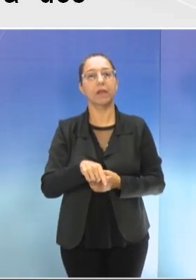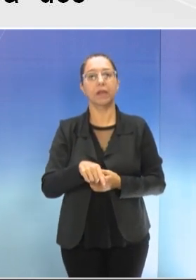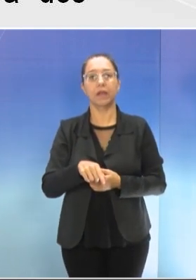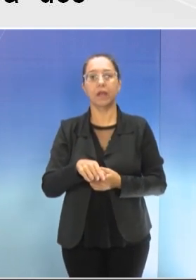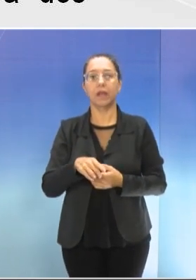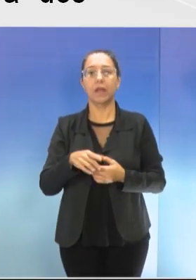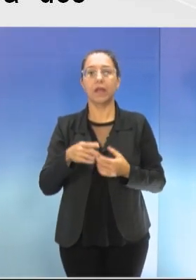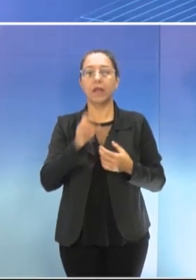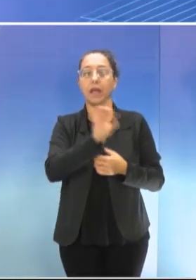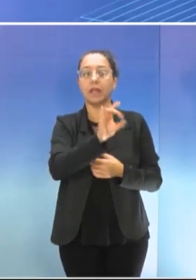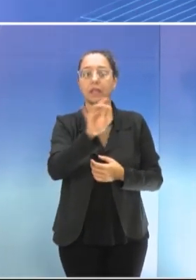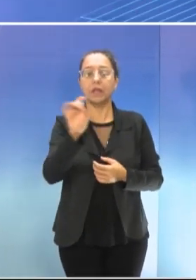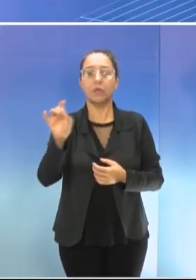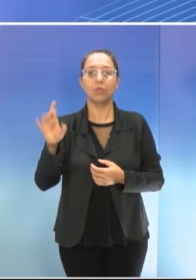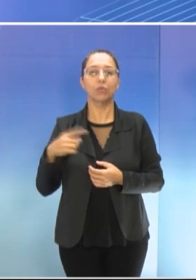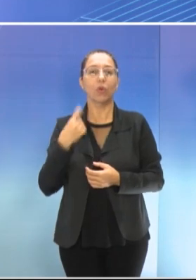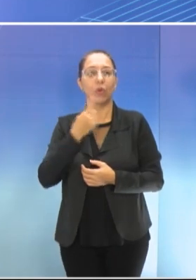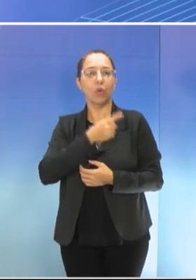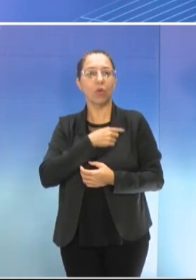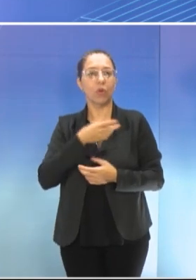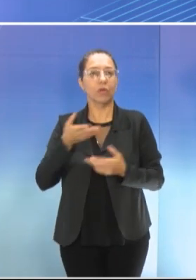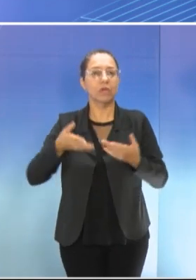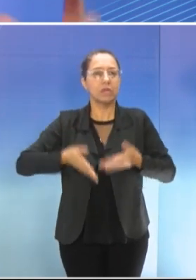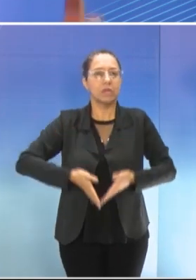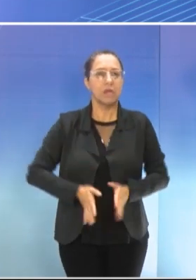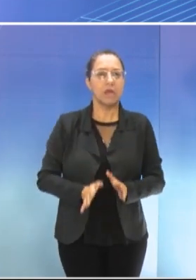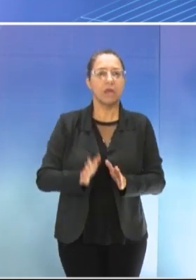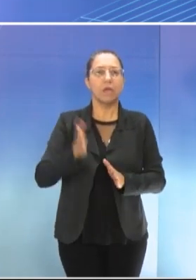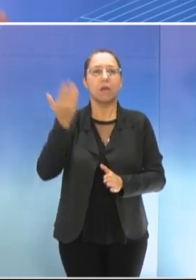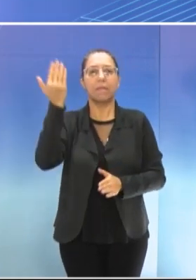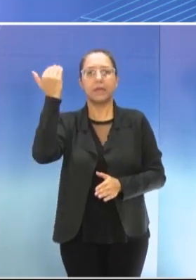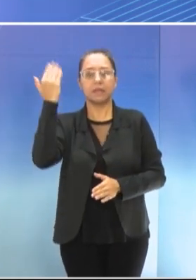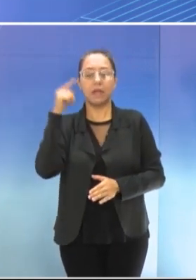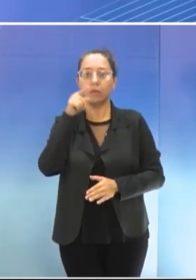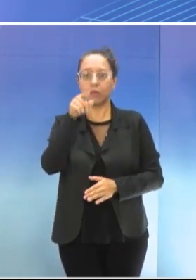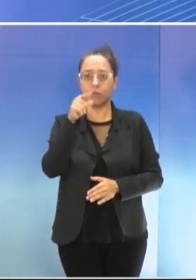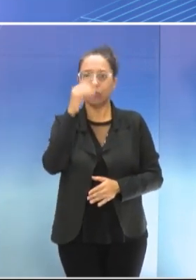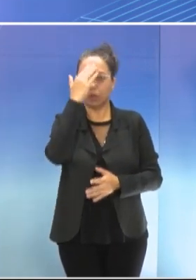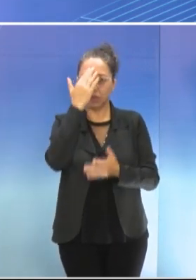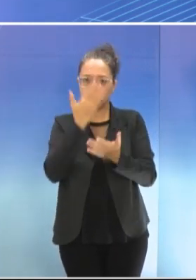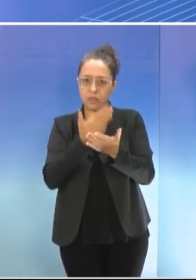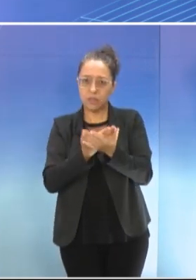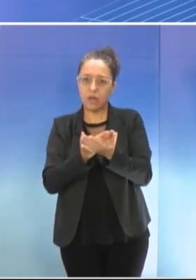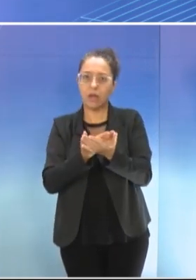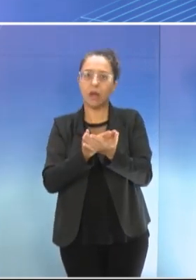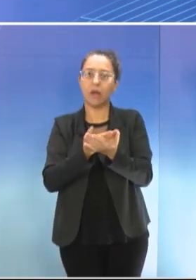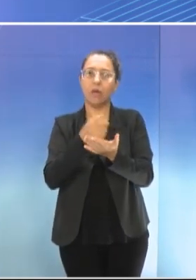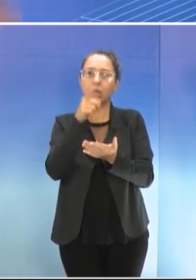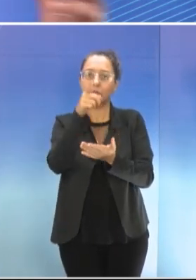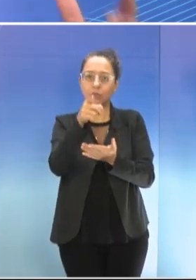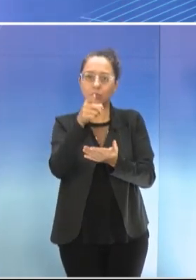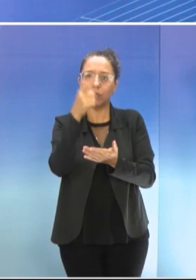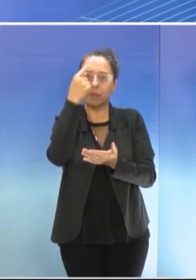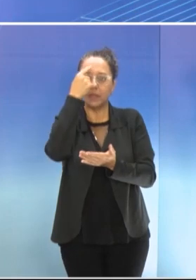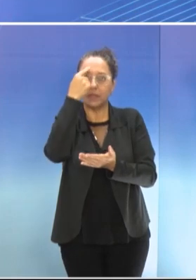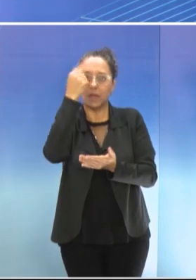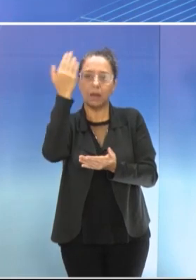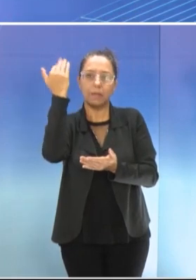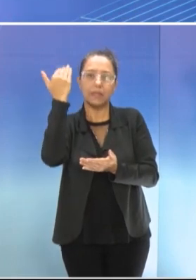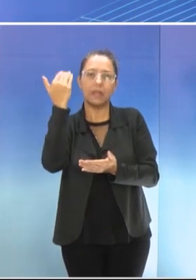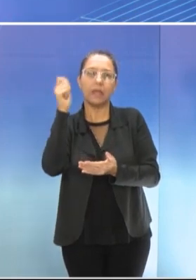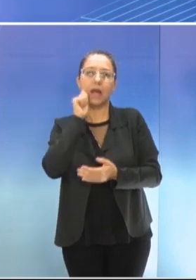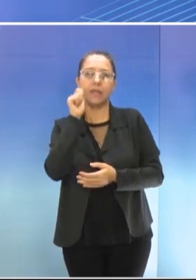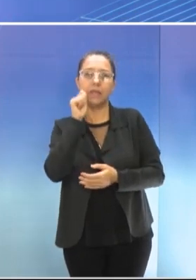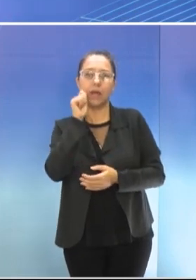original de nós seres humanos, né? Você poderia pensar você lá, tipo assim, se você é cristão, Adão e Eva, nu no meio lá do